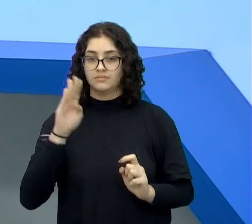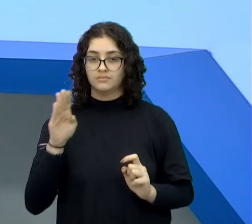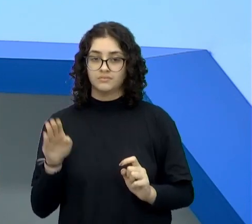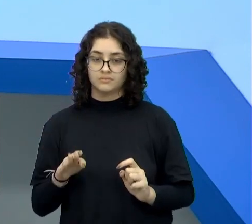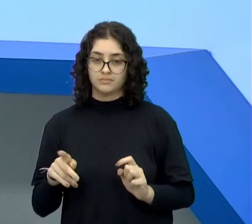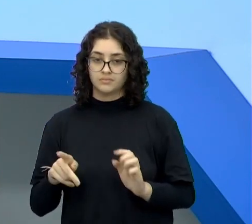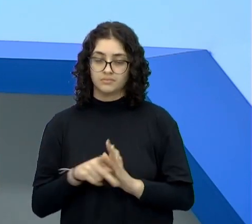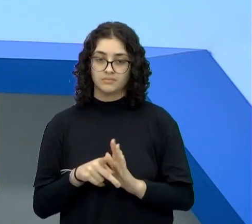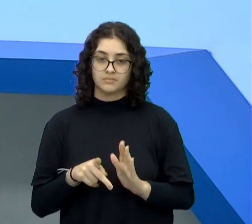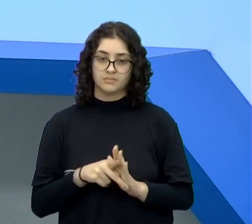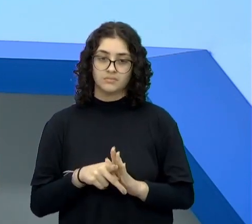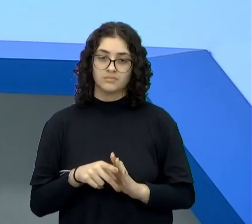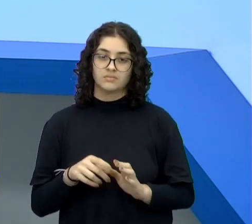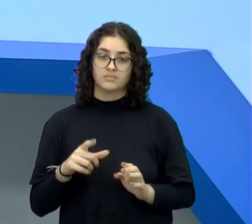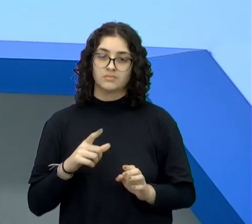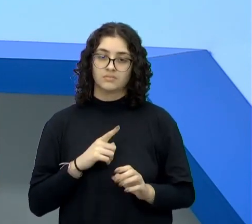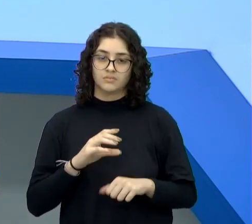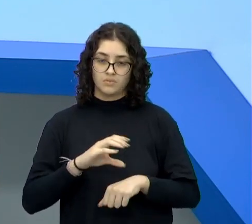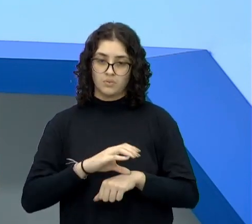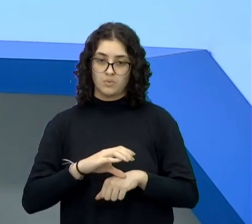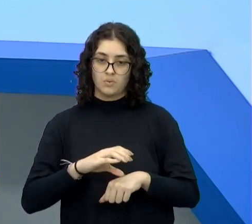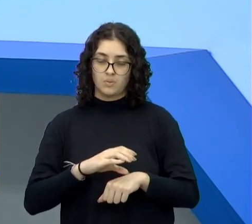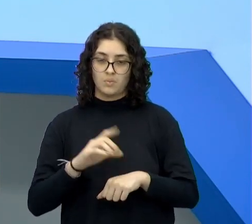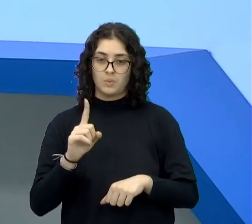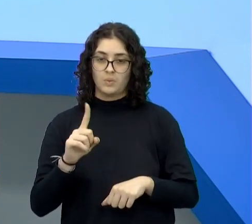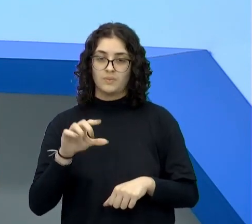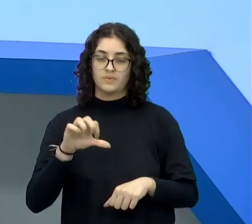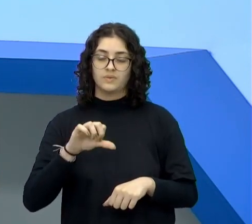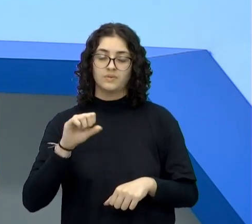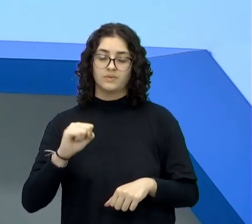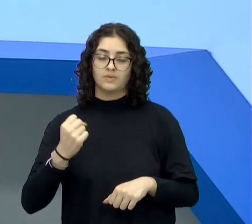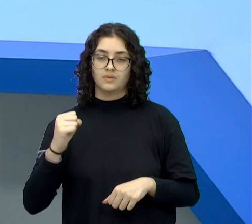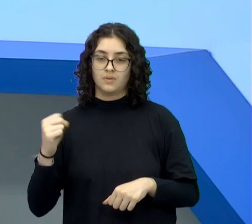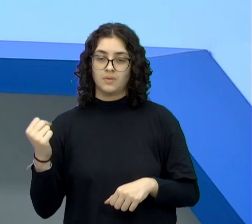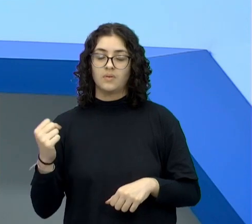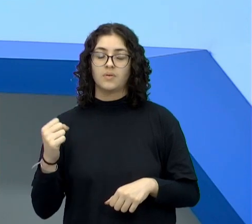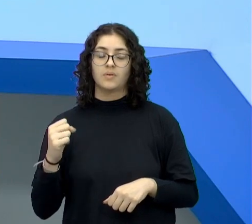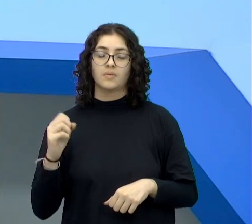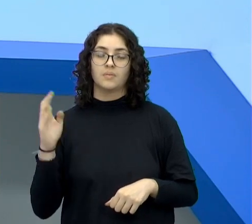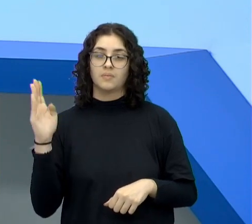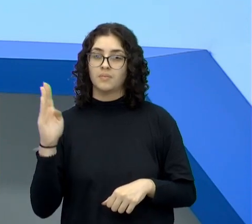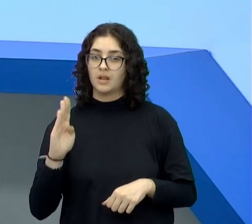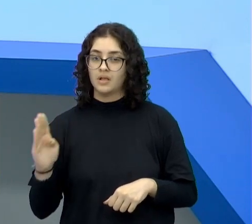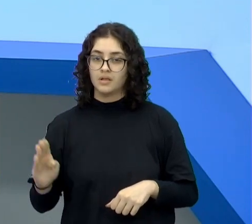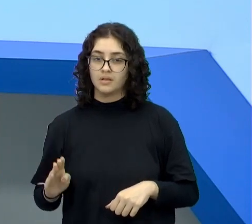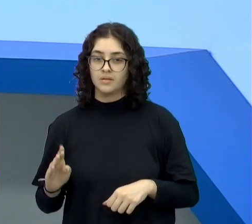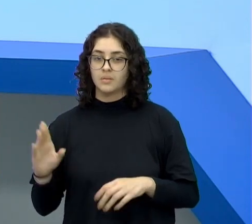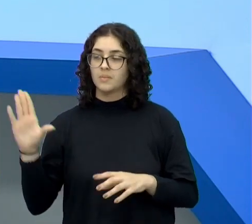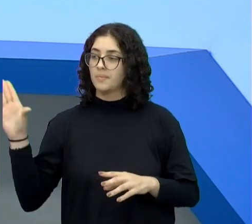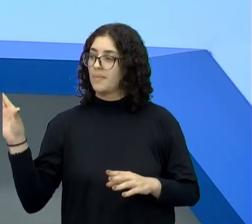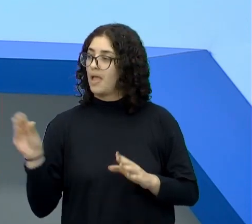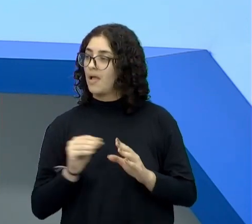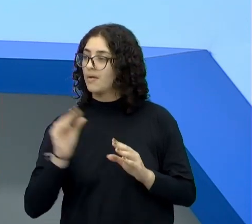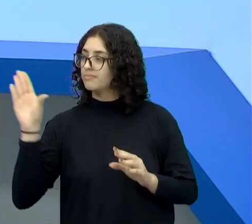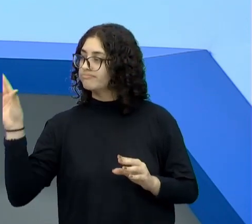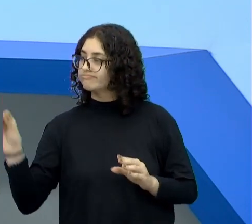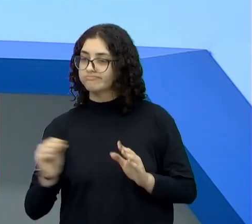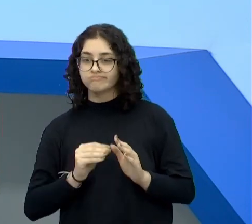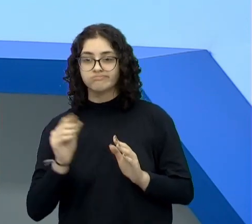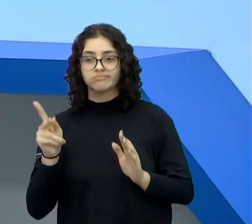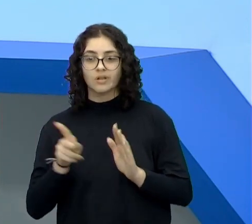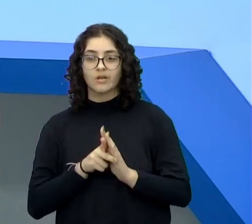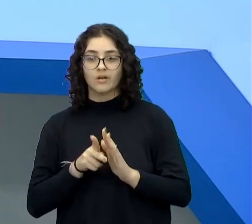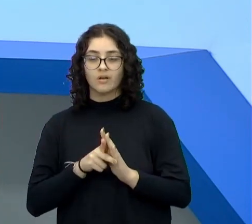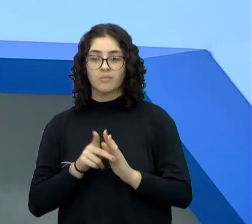na Constituição de 1988, pessoal, o Brasil pegou vários itens da Declaração Universal dos Direitos